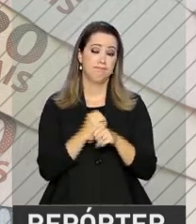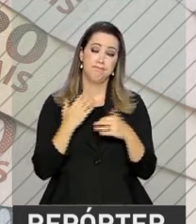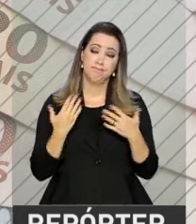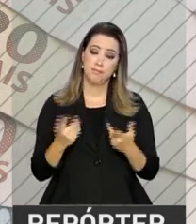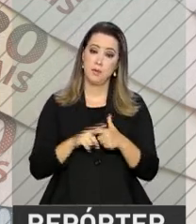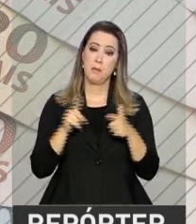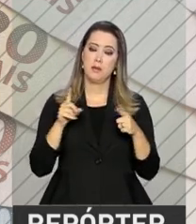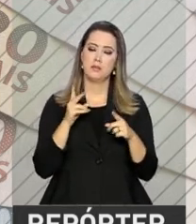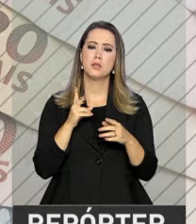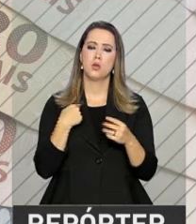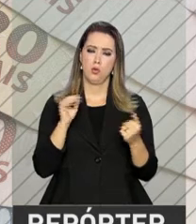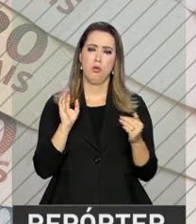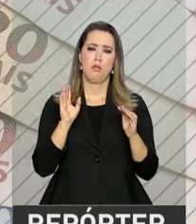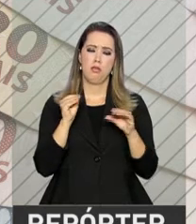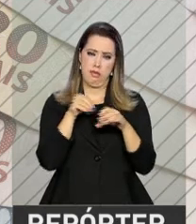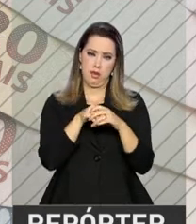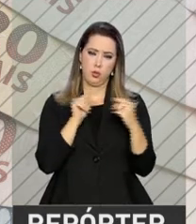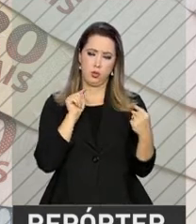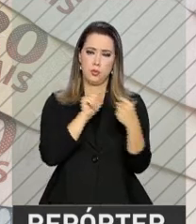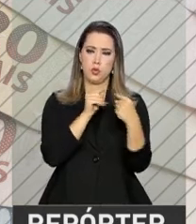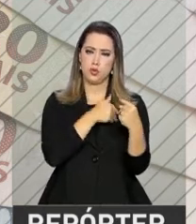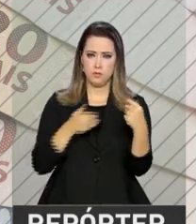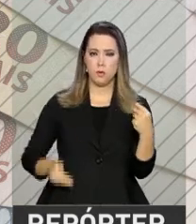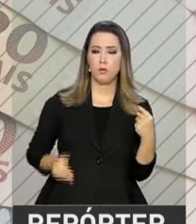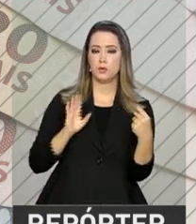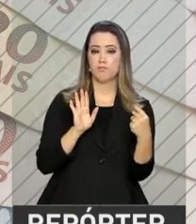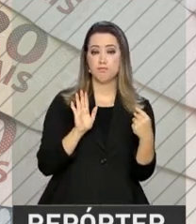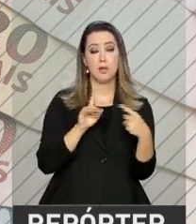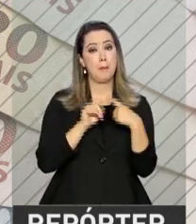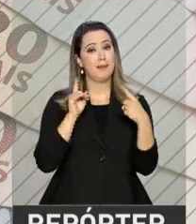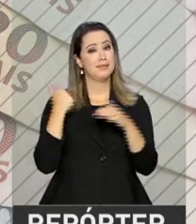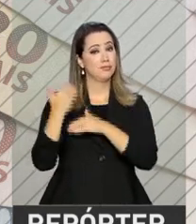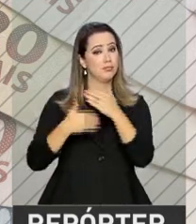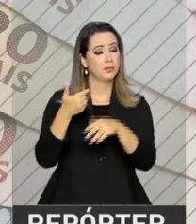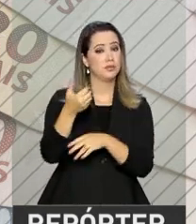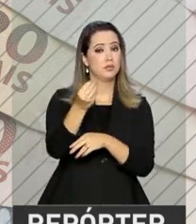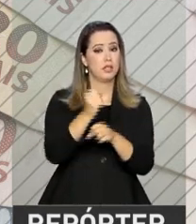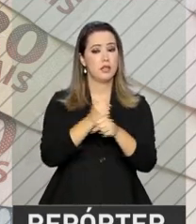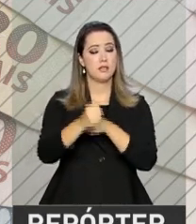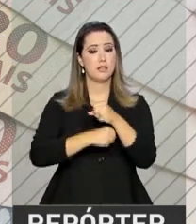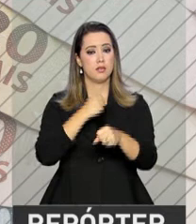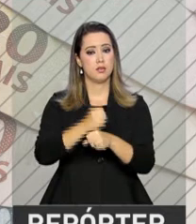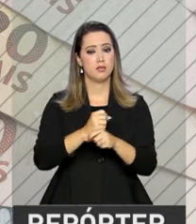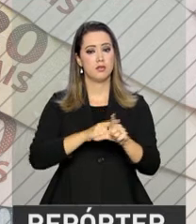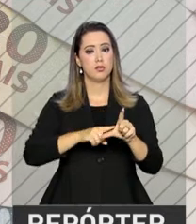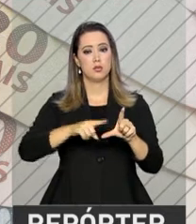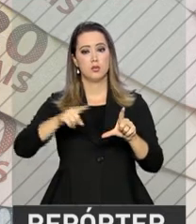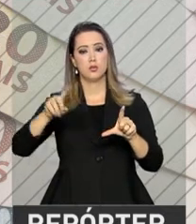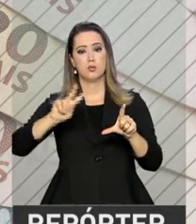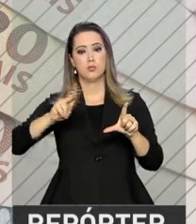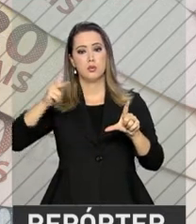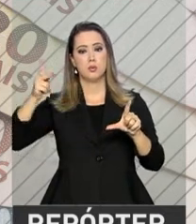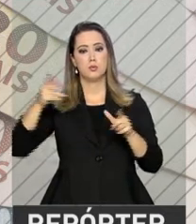mesmo assim ficou dentro da meta estabelecida pelo governo mas nos últimos dez anos a dívida pública mais que